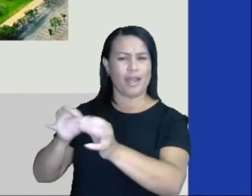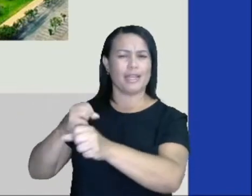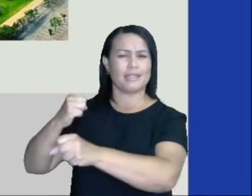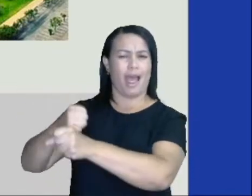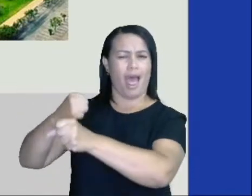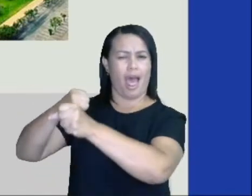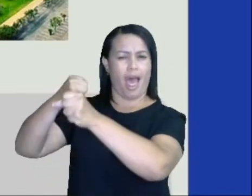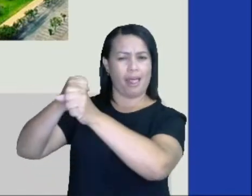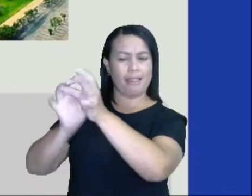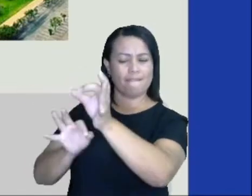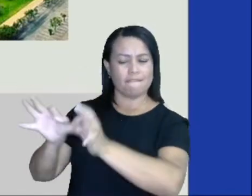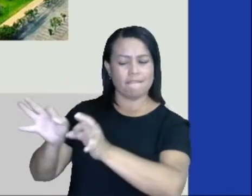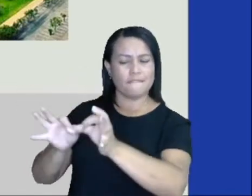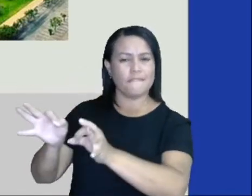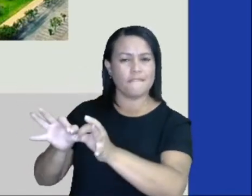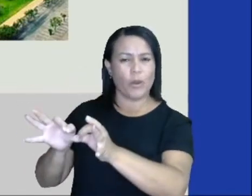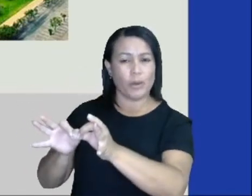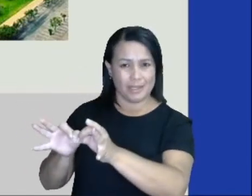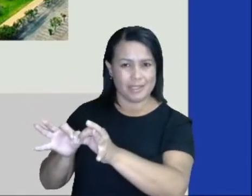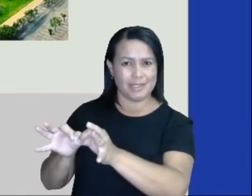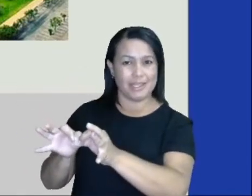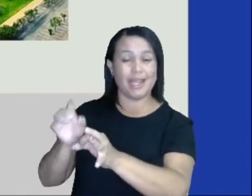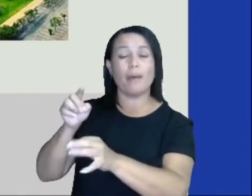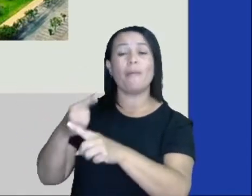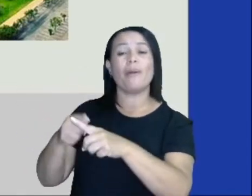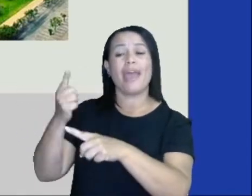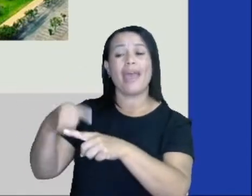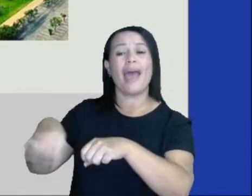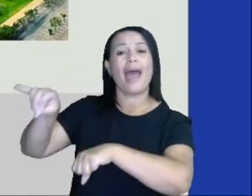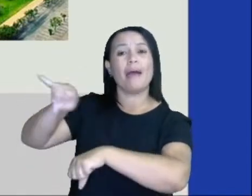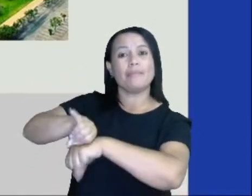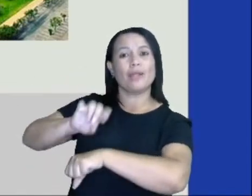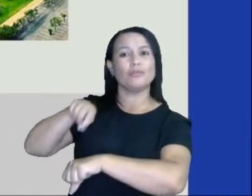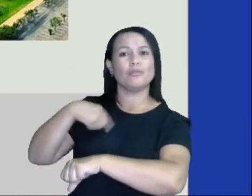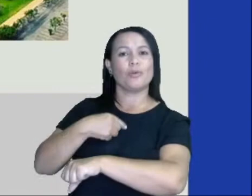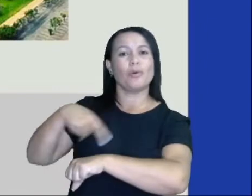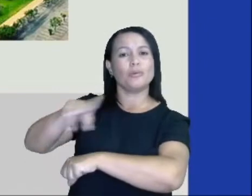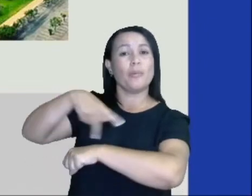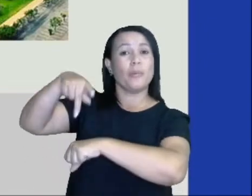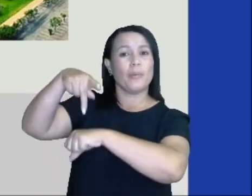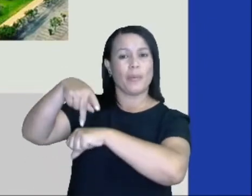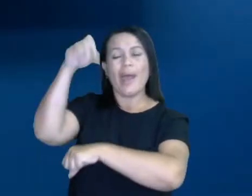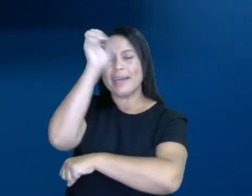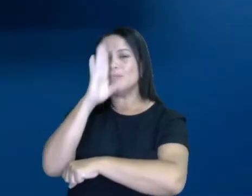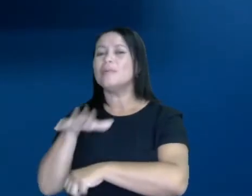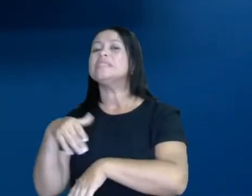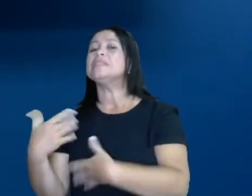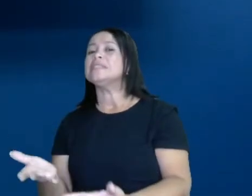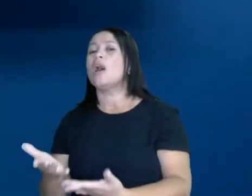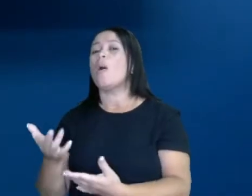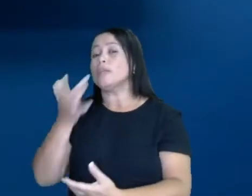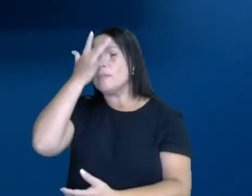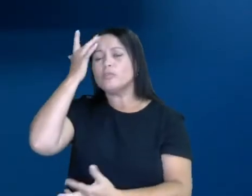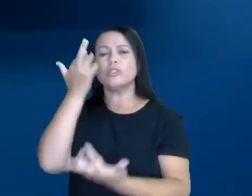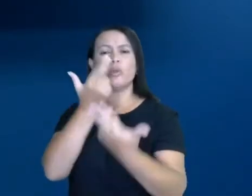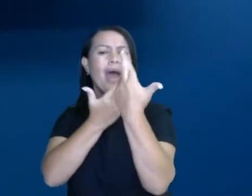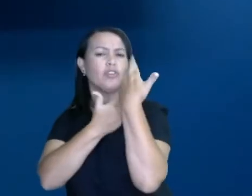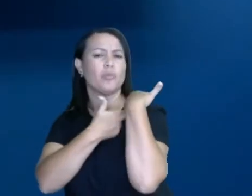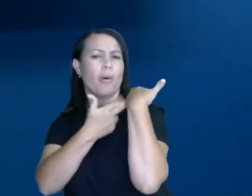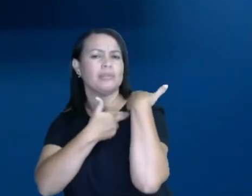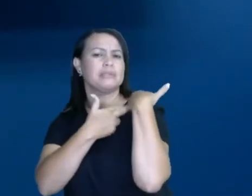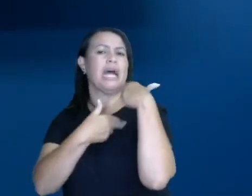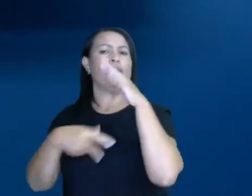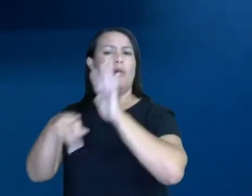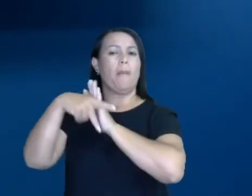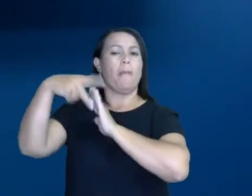muito planejada. É a capital do nosso país, tá bem? Os responsáveis pelo plano aí urbano de